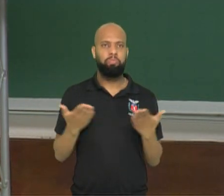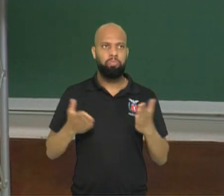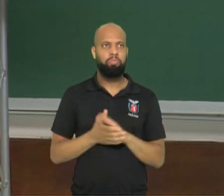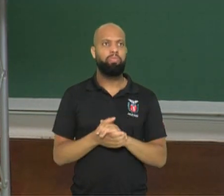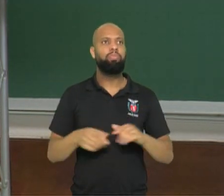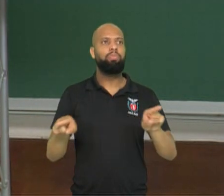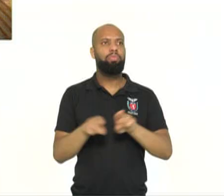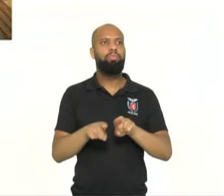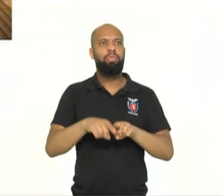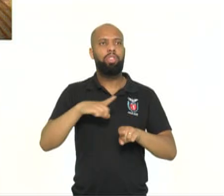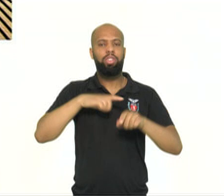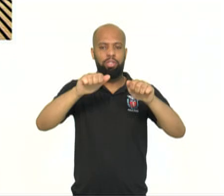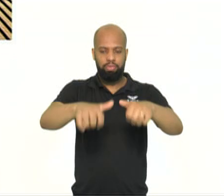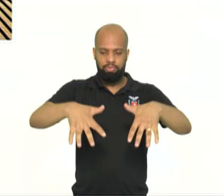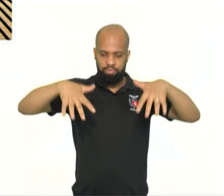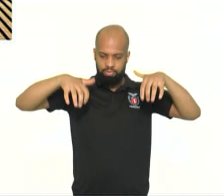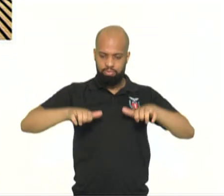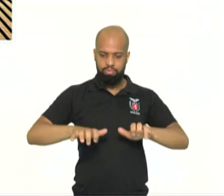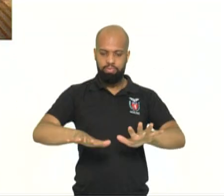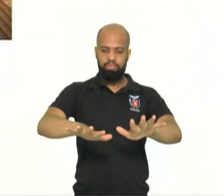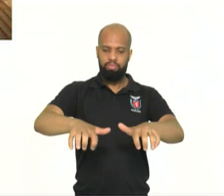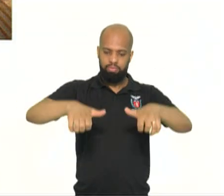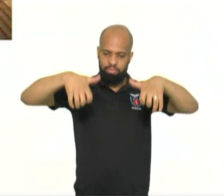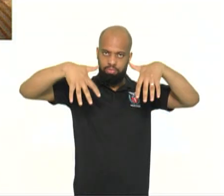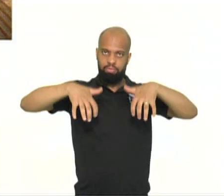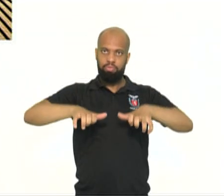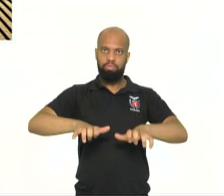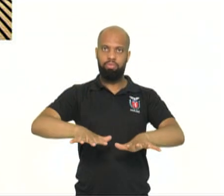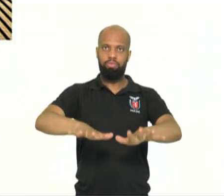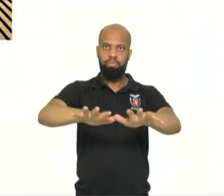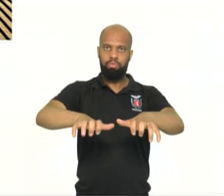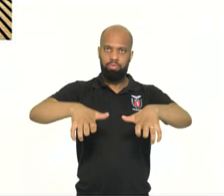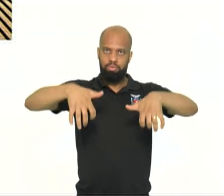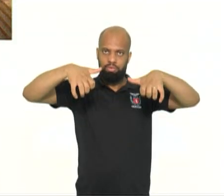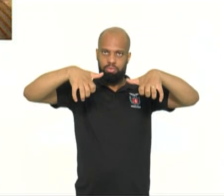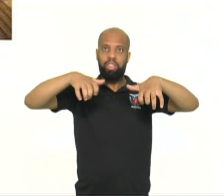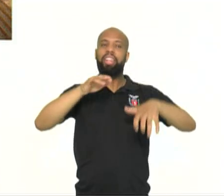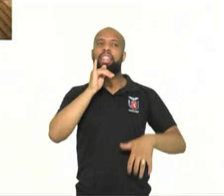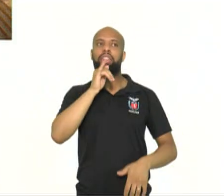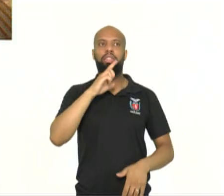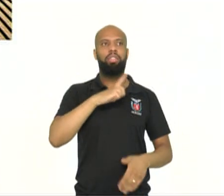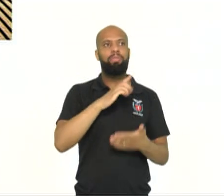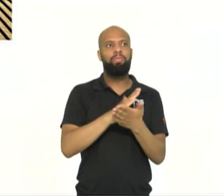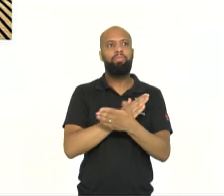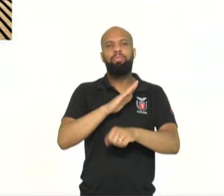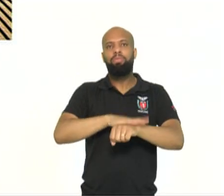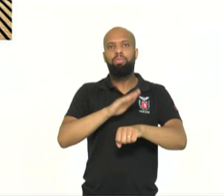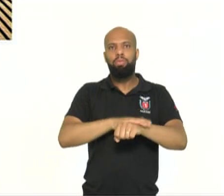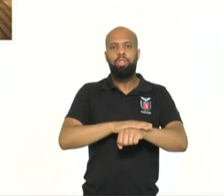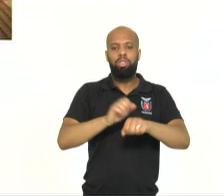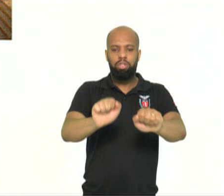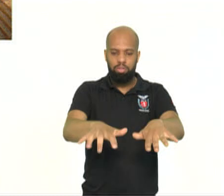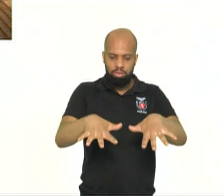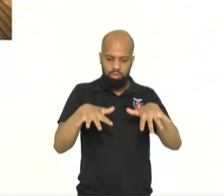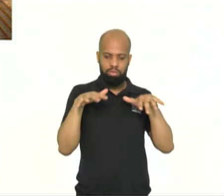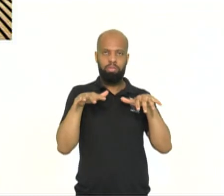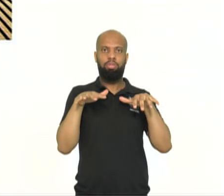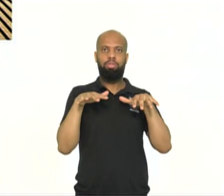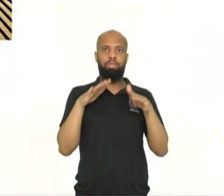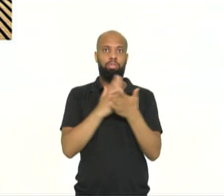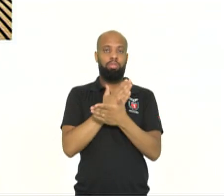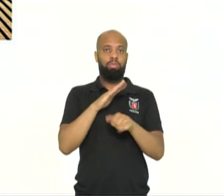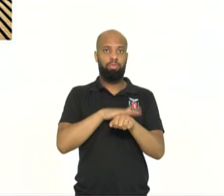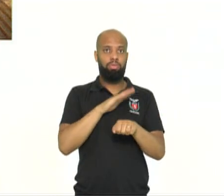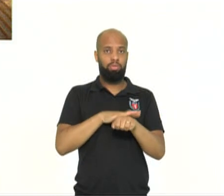das marés, ó, eu tenho a maré alta em um determinado momento do dia e tenho a maré baixa ali naquele momento. E a gente